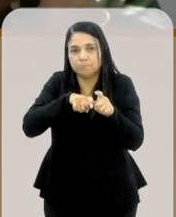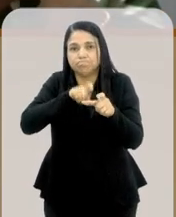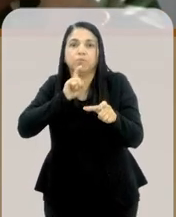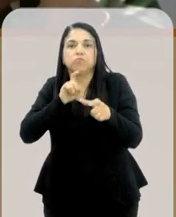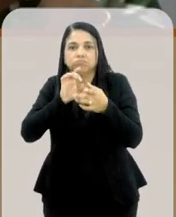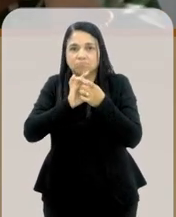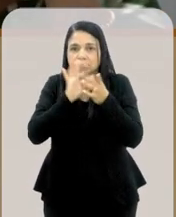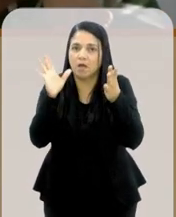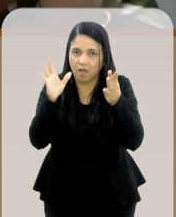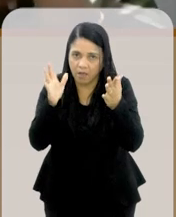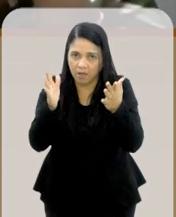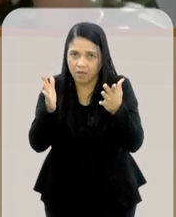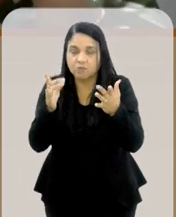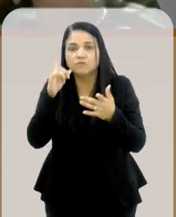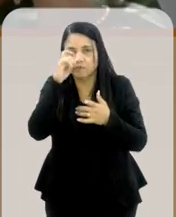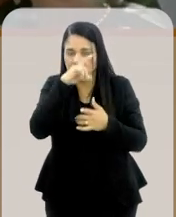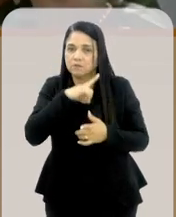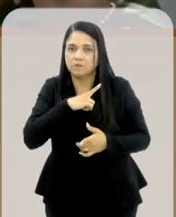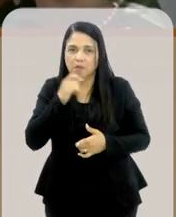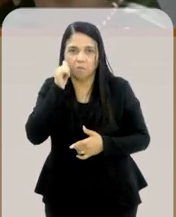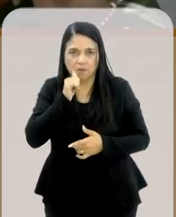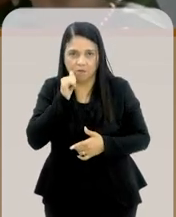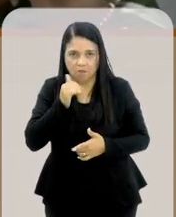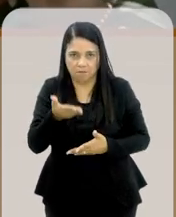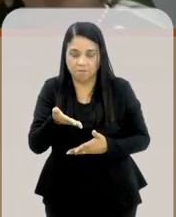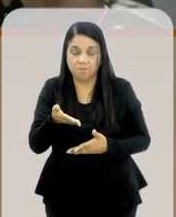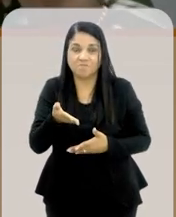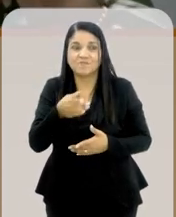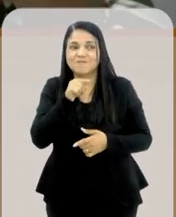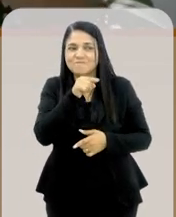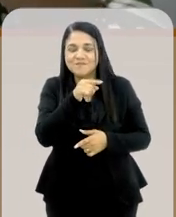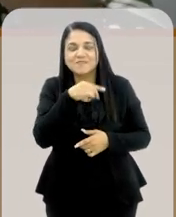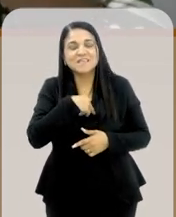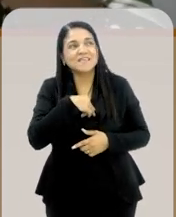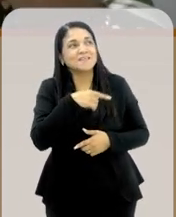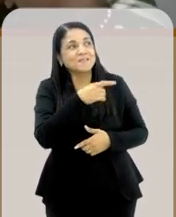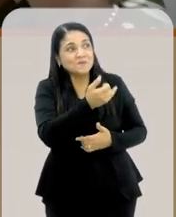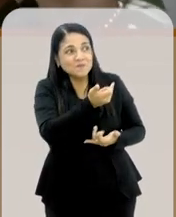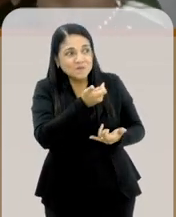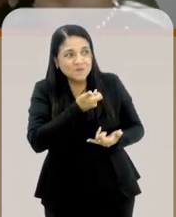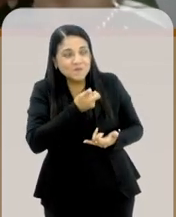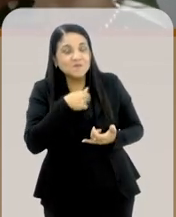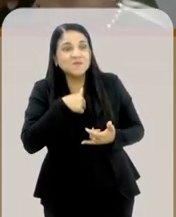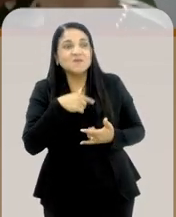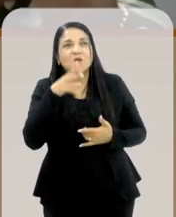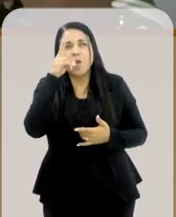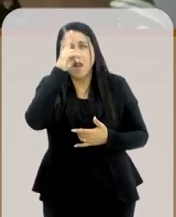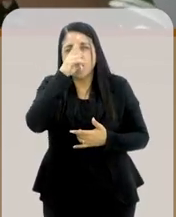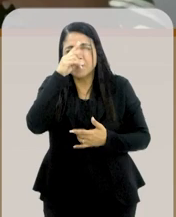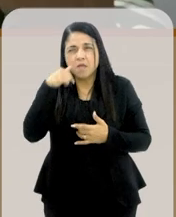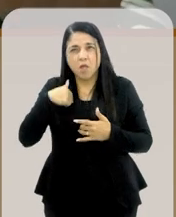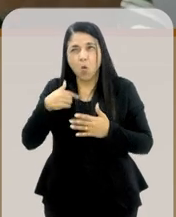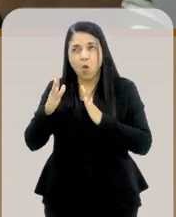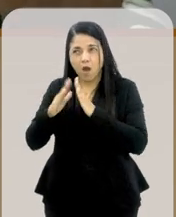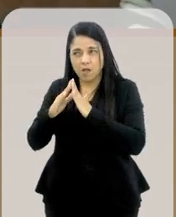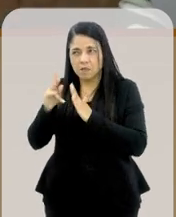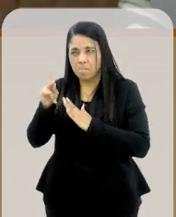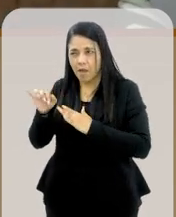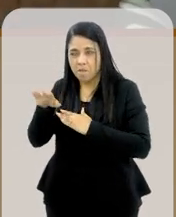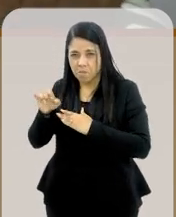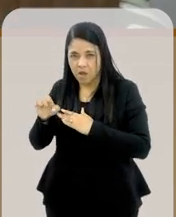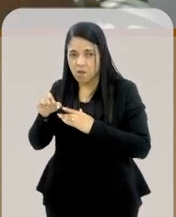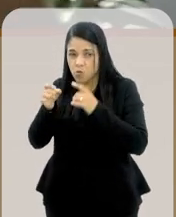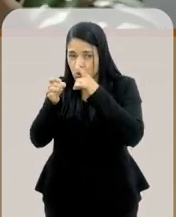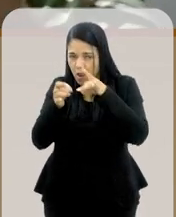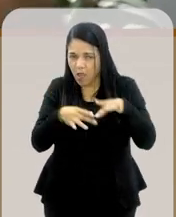de se libertar, né? É, olha, se você falou desse caso, eu me lembrei que mesmo quando eu já estava na casa dos meus